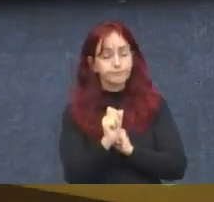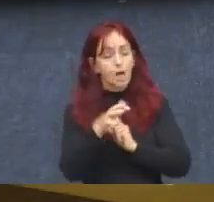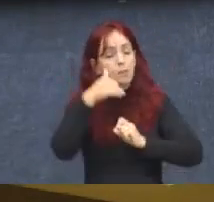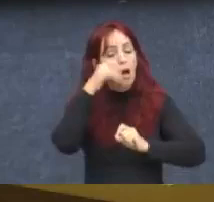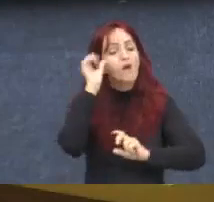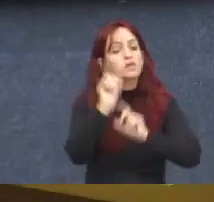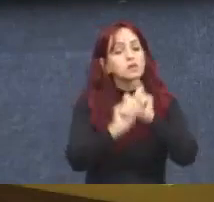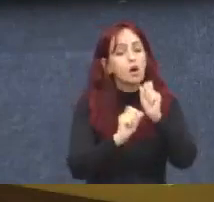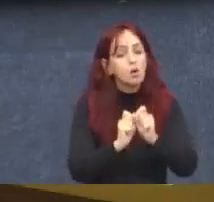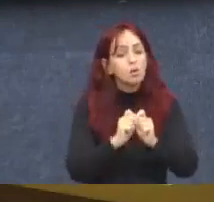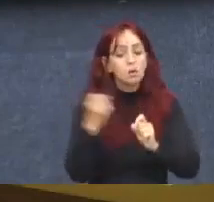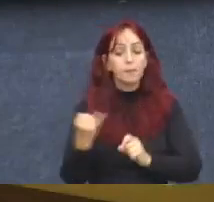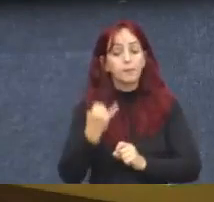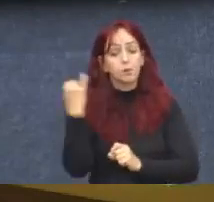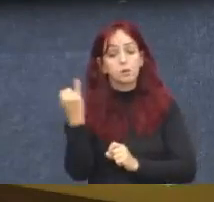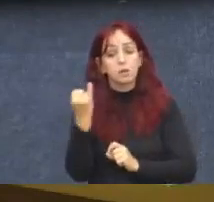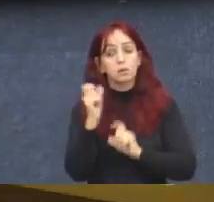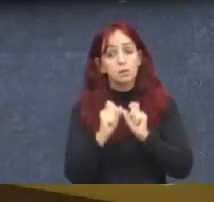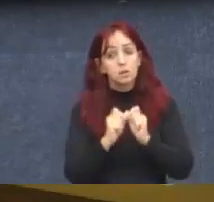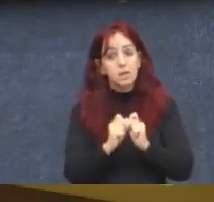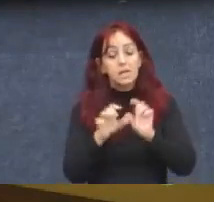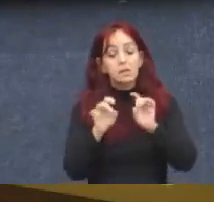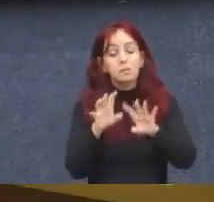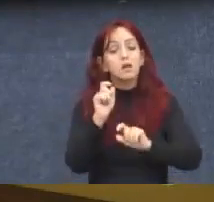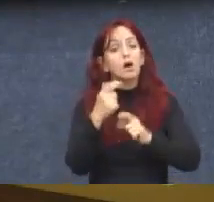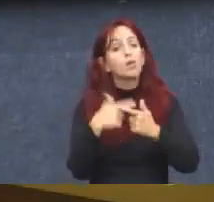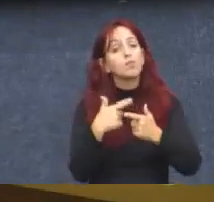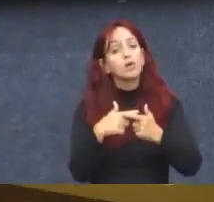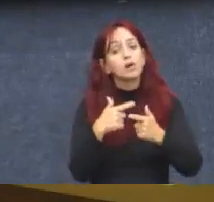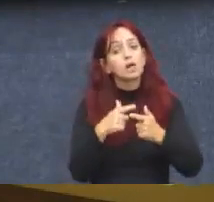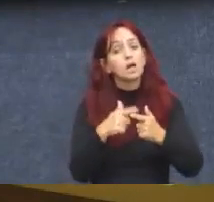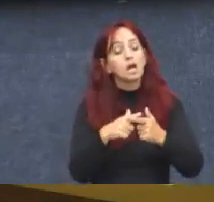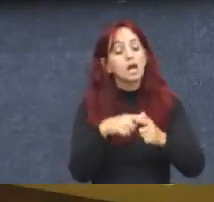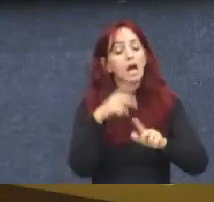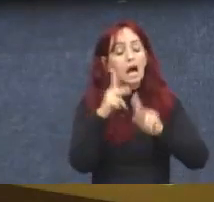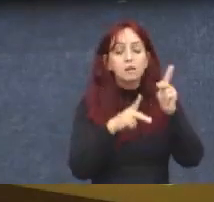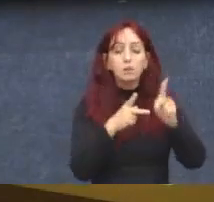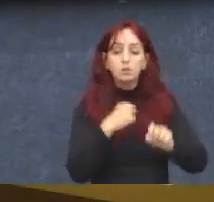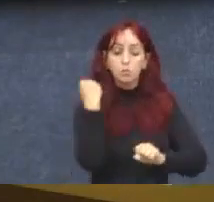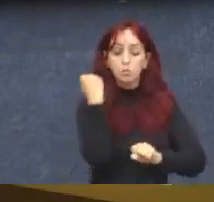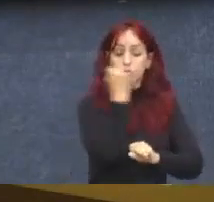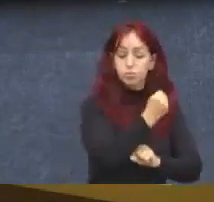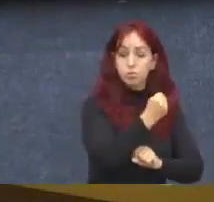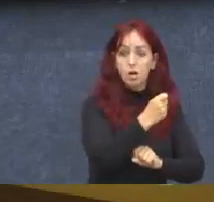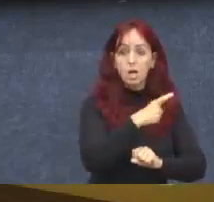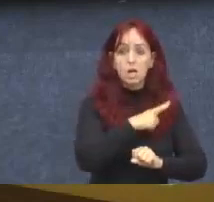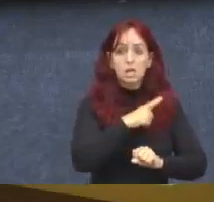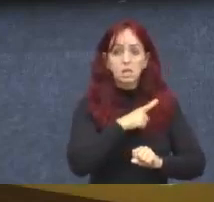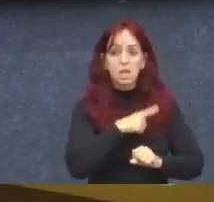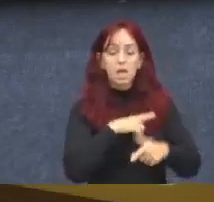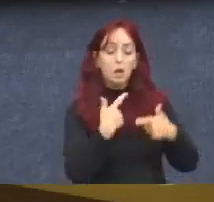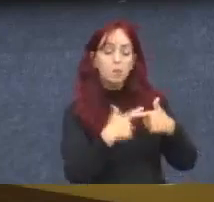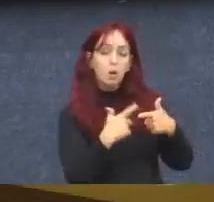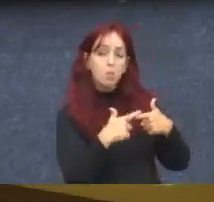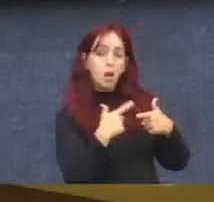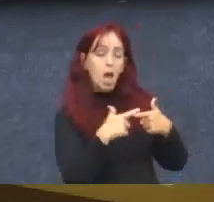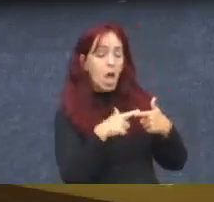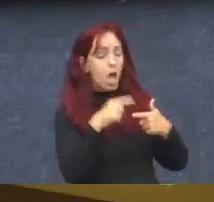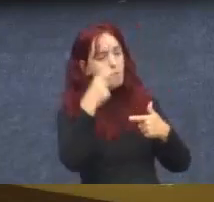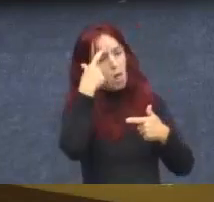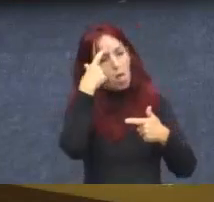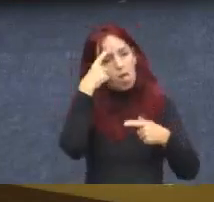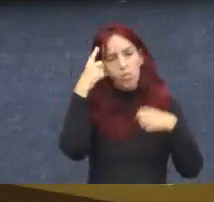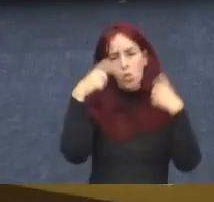escolas é que é fundamental, especialmente porque boa parte desses autores tem problemas psicológicos,